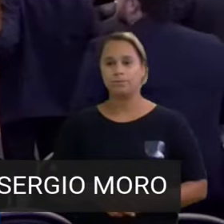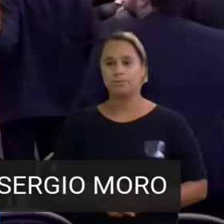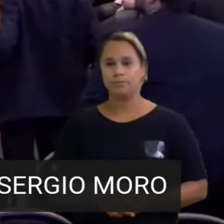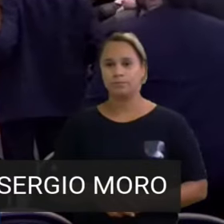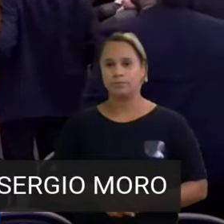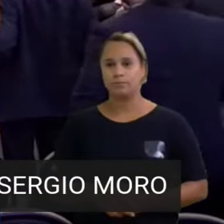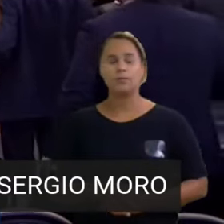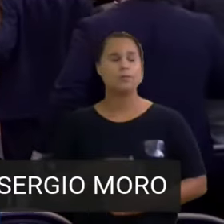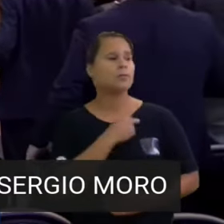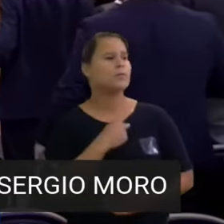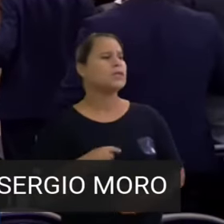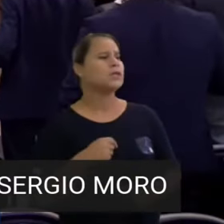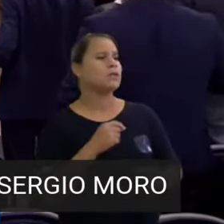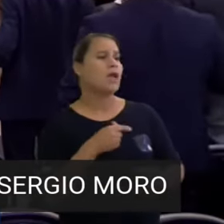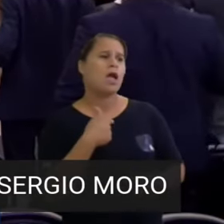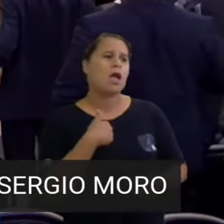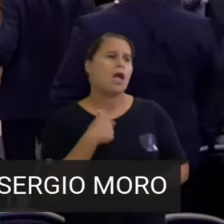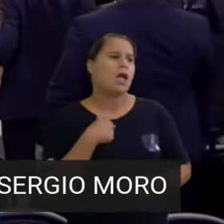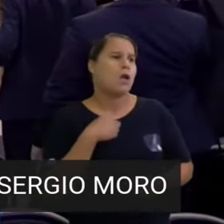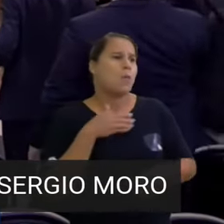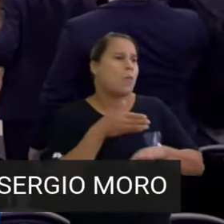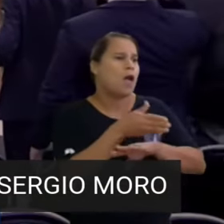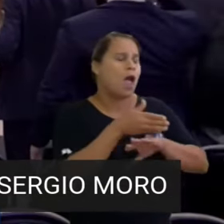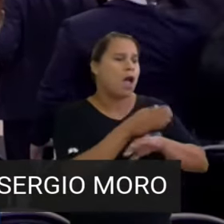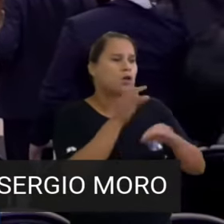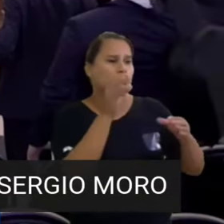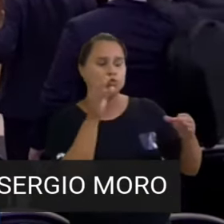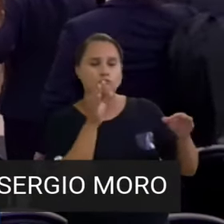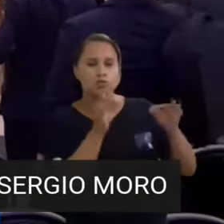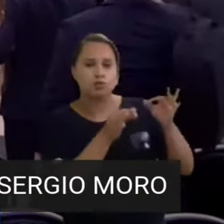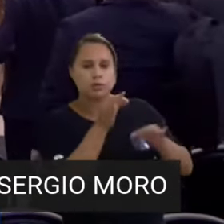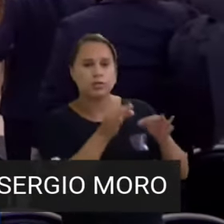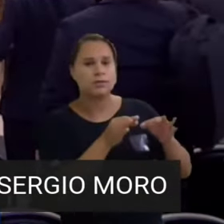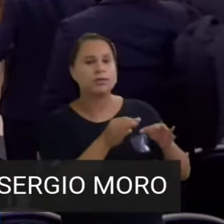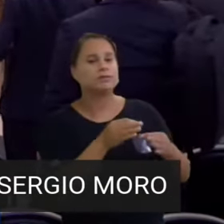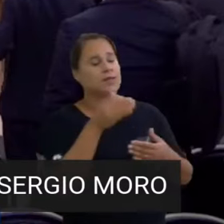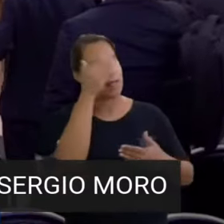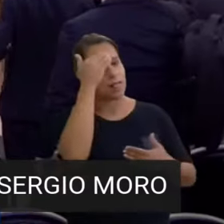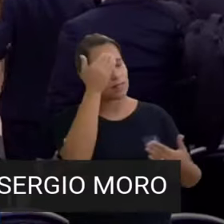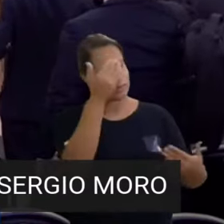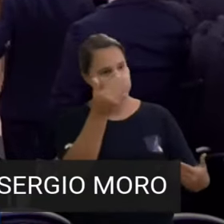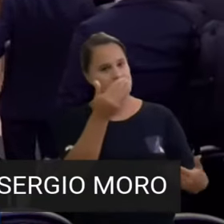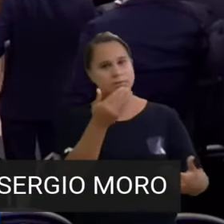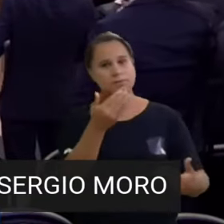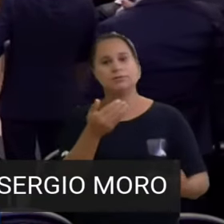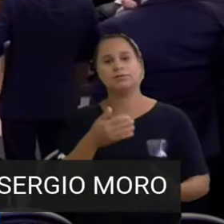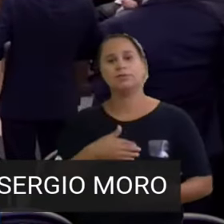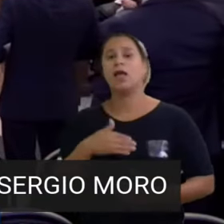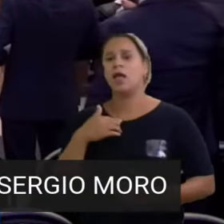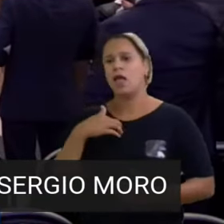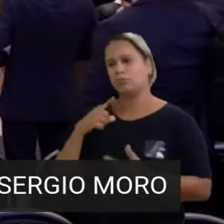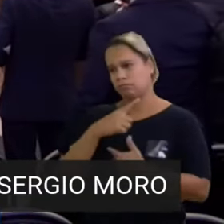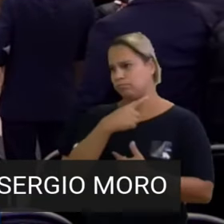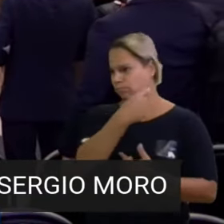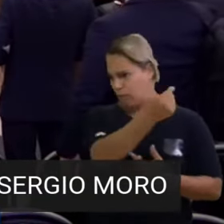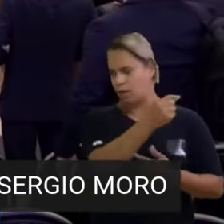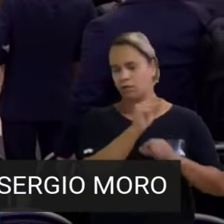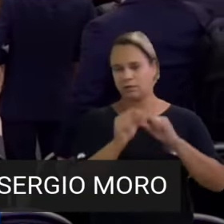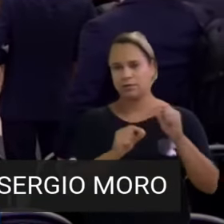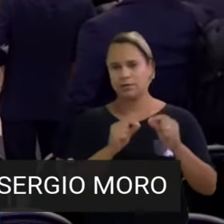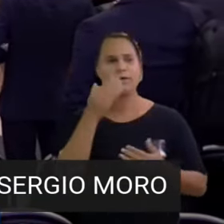senhor presidente, como eu não faço parte desse jogo seguinte, agradeço a oportunidade e peço licença para me retirar. Obrigado, ador Luciano Carasco